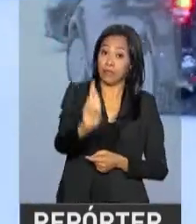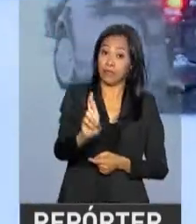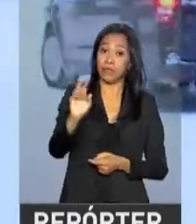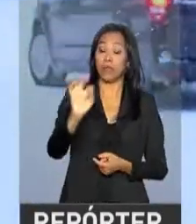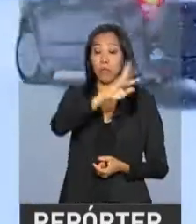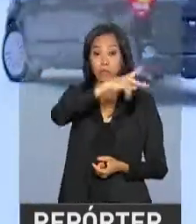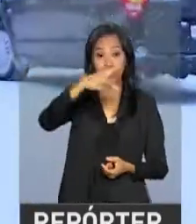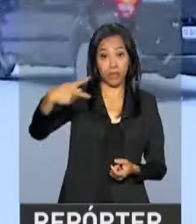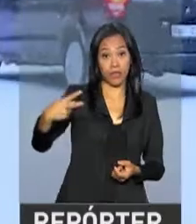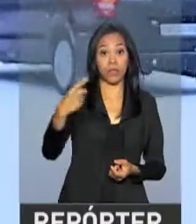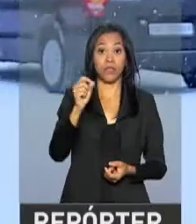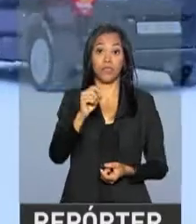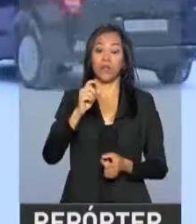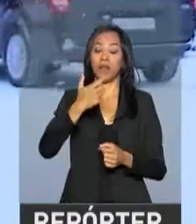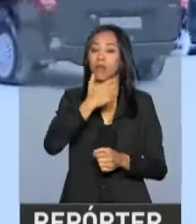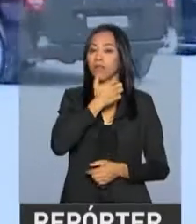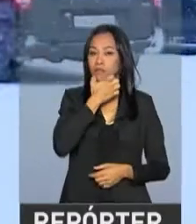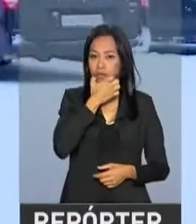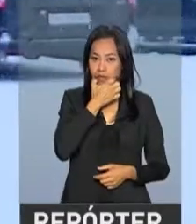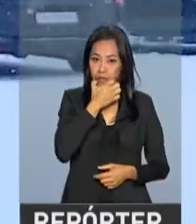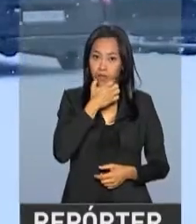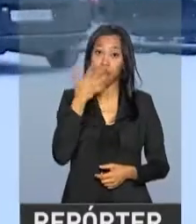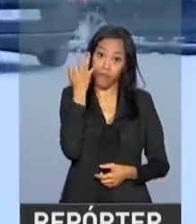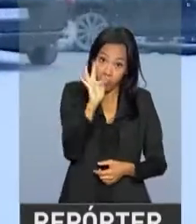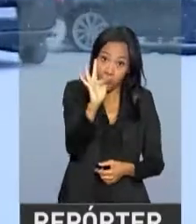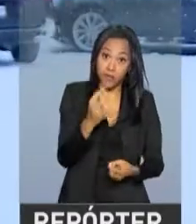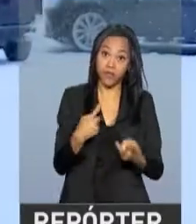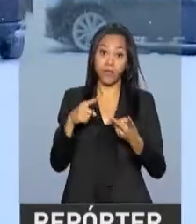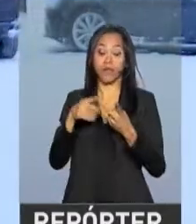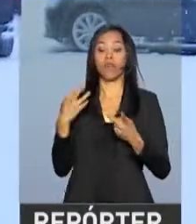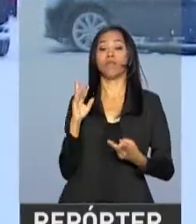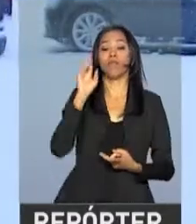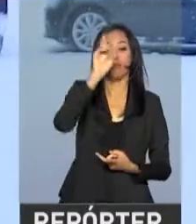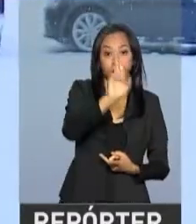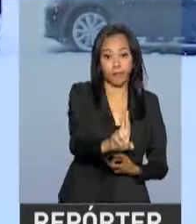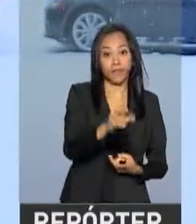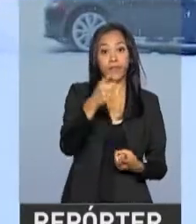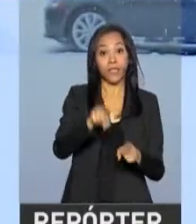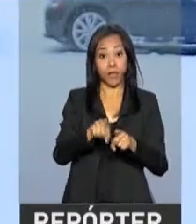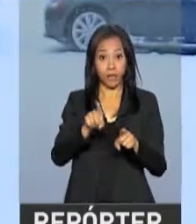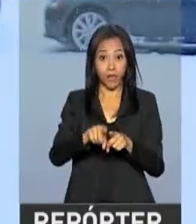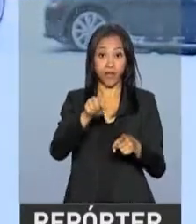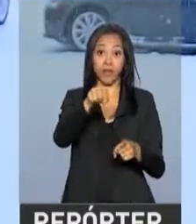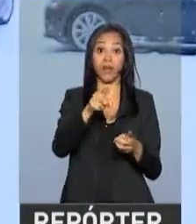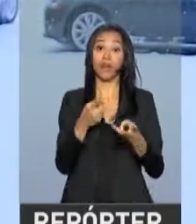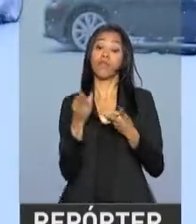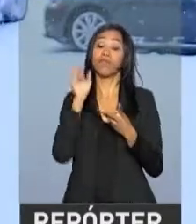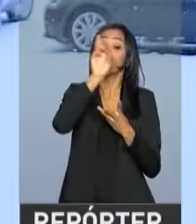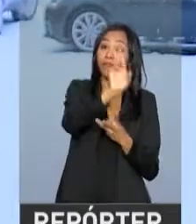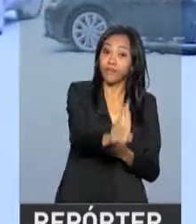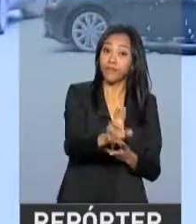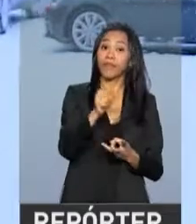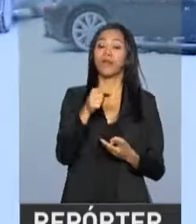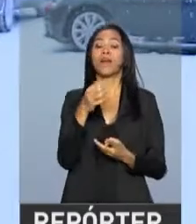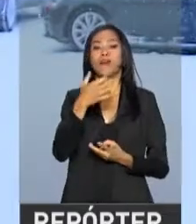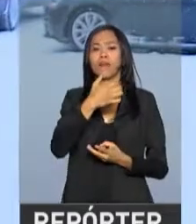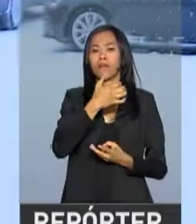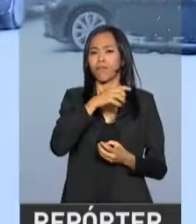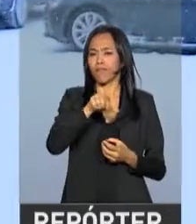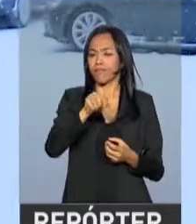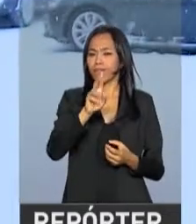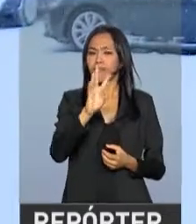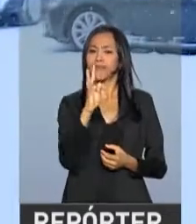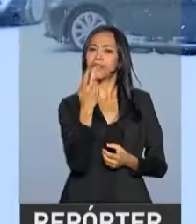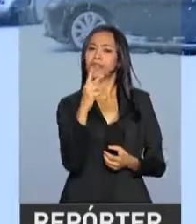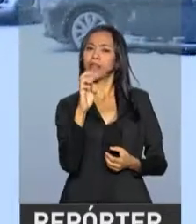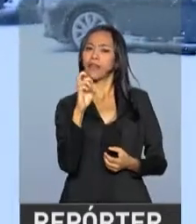emmanuel maca com a chanceler alemã angela merkel ea primeira ministra do reino unido theresa meio da américa do